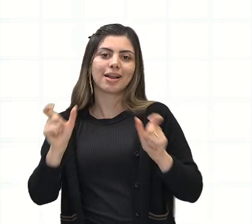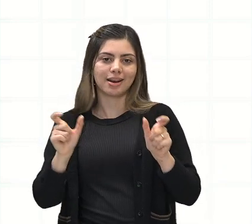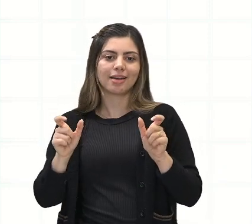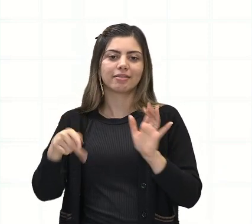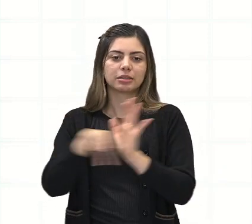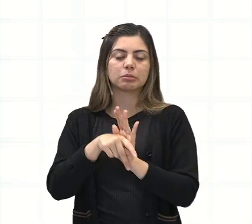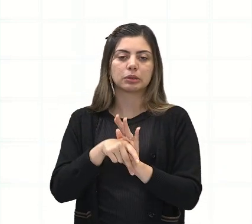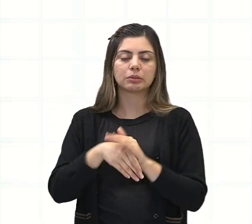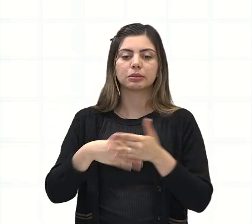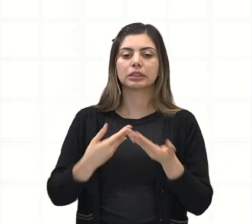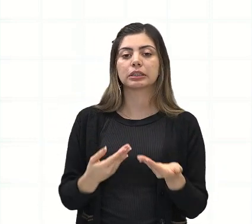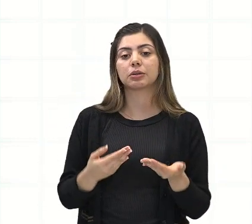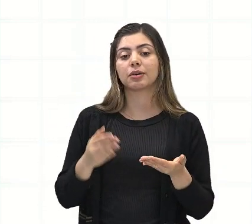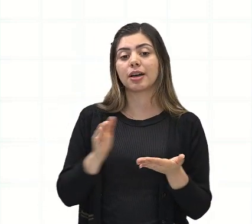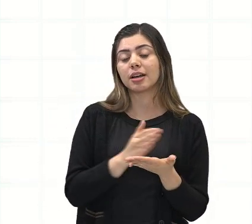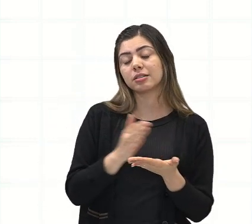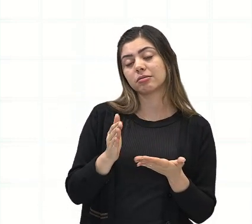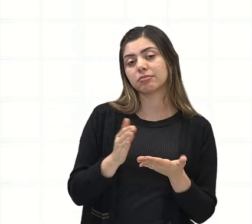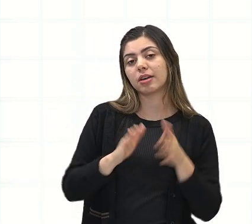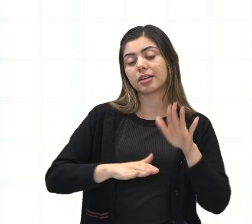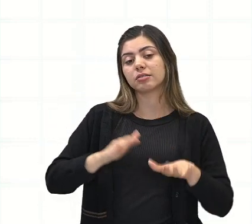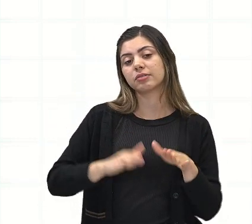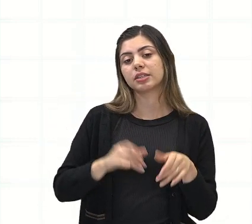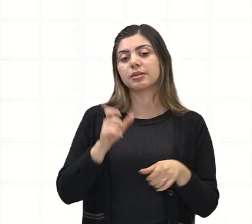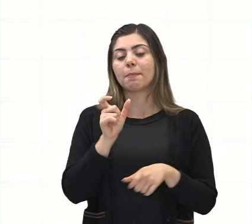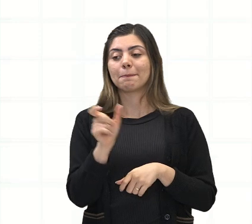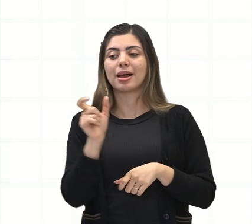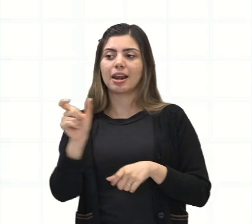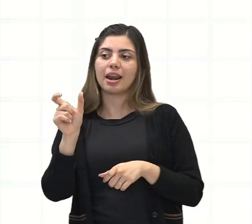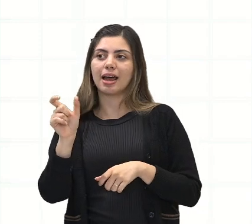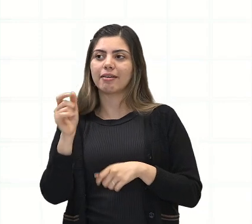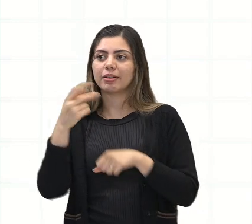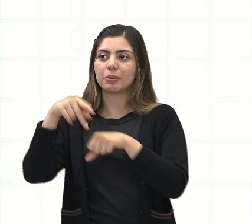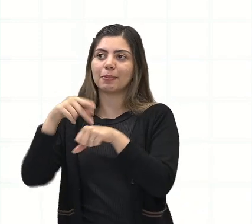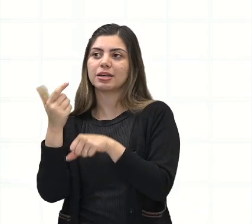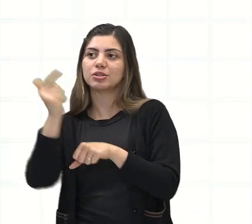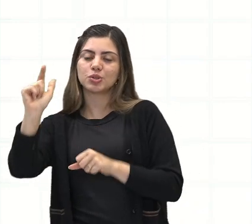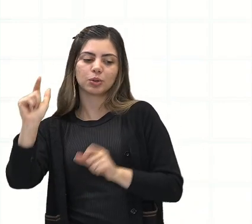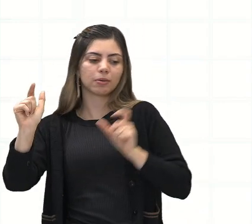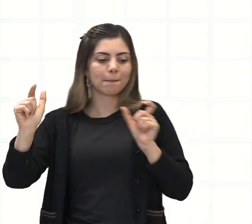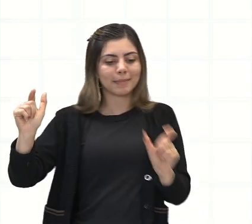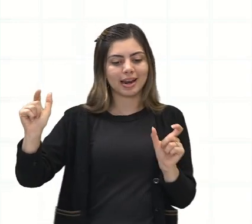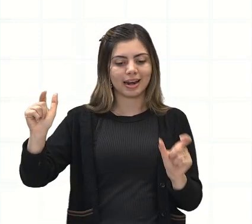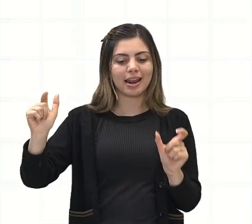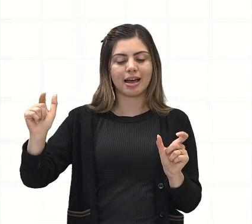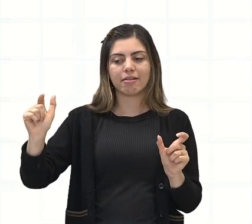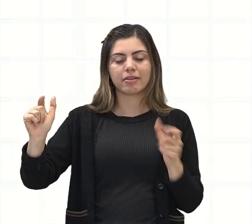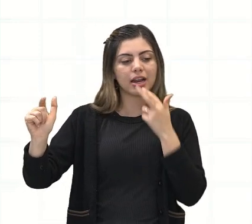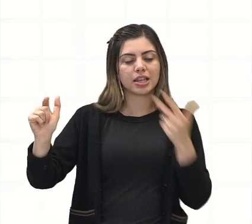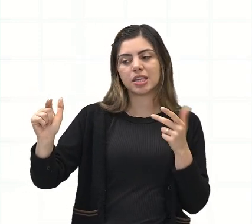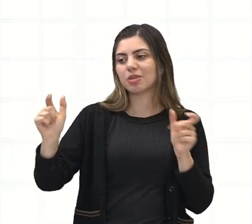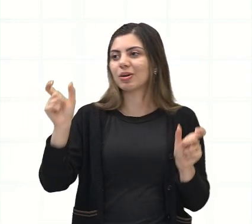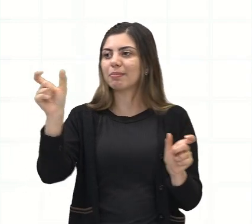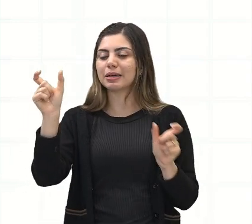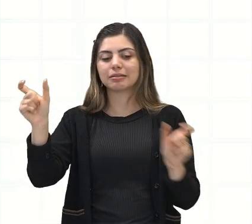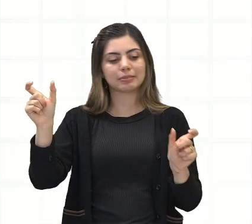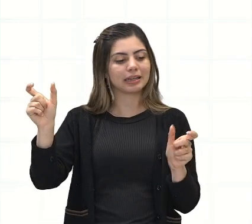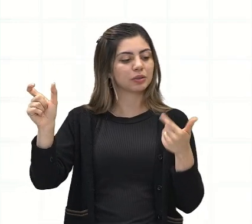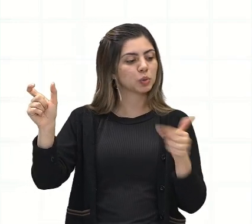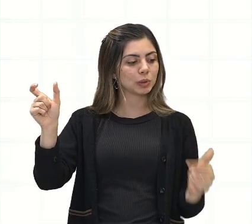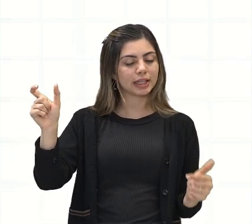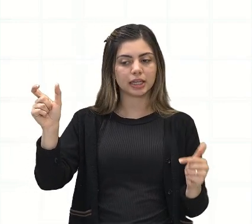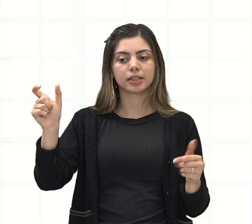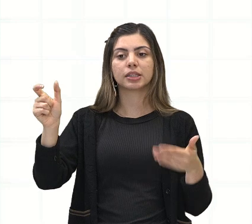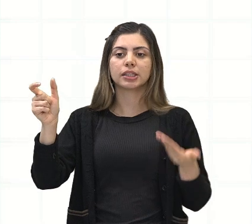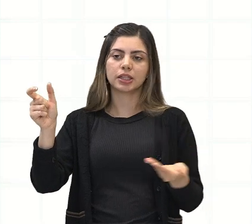que podem não ter equivalentes exatos na língua receptora. Então, aquela língua que recebe aquele termo,